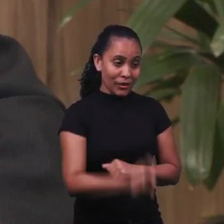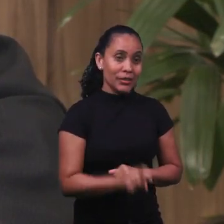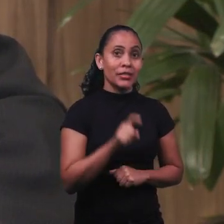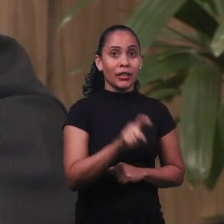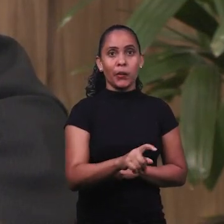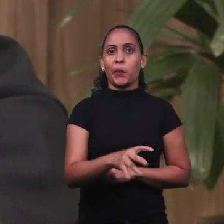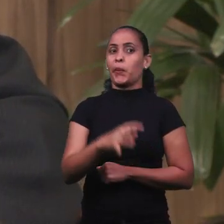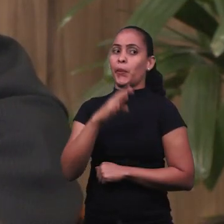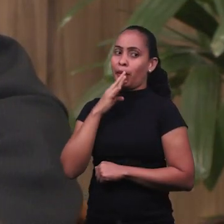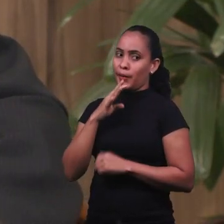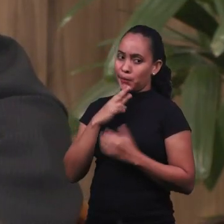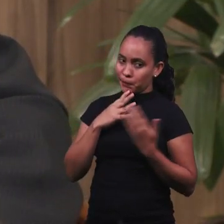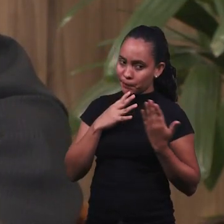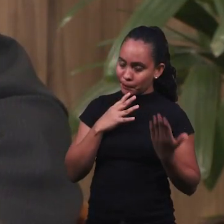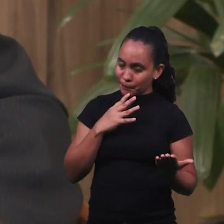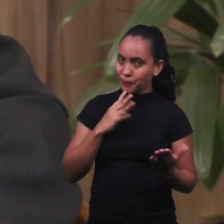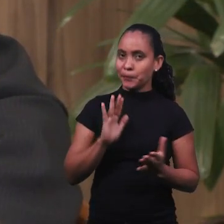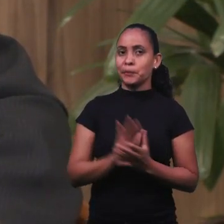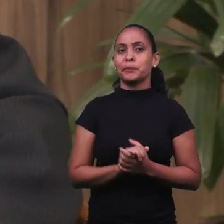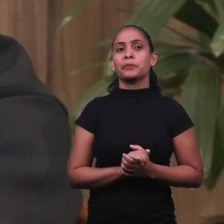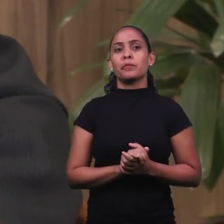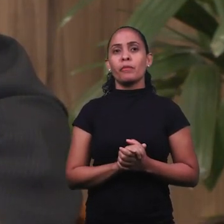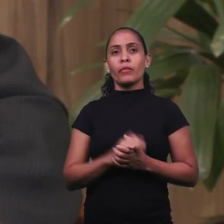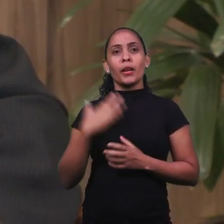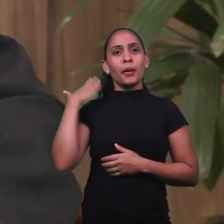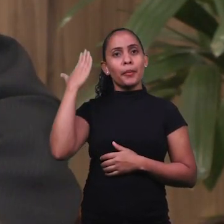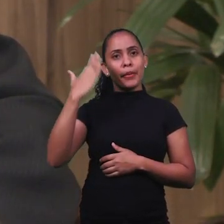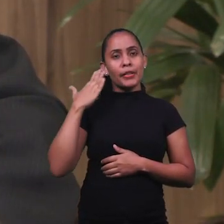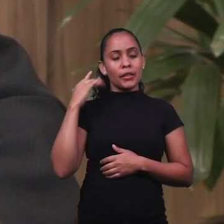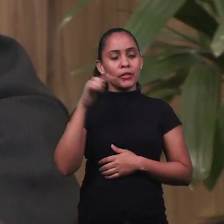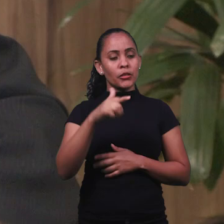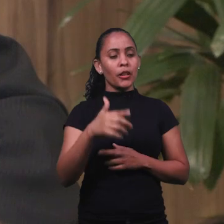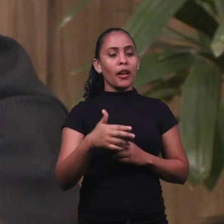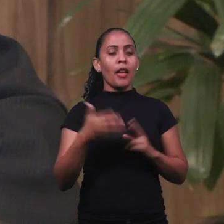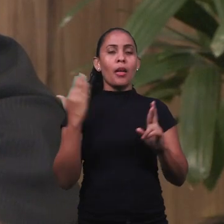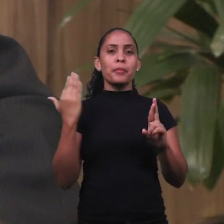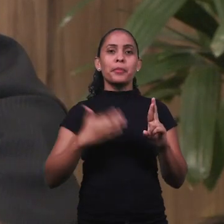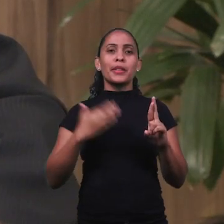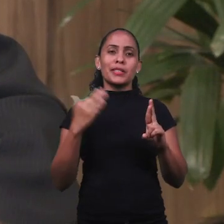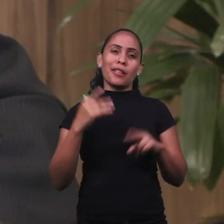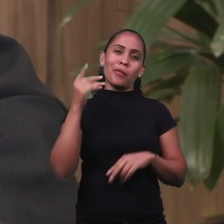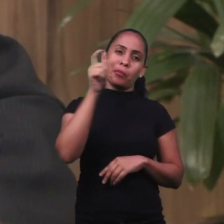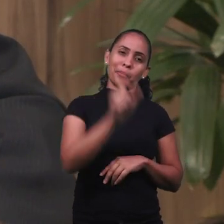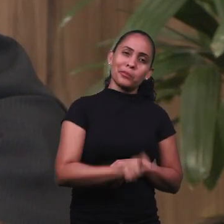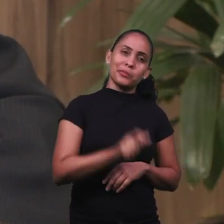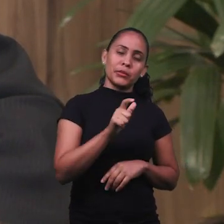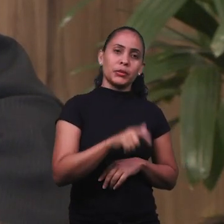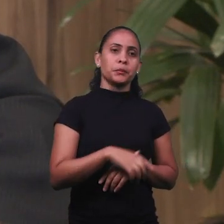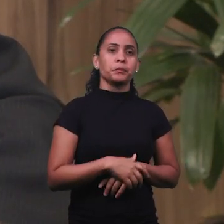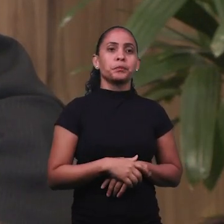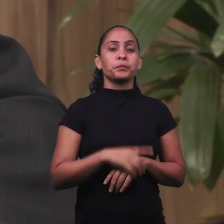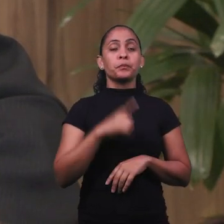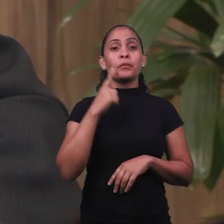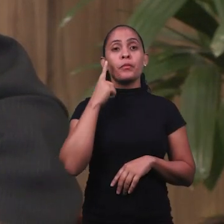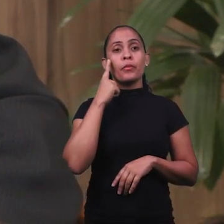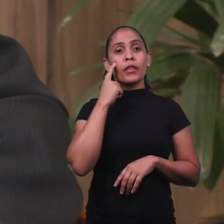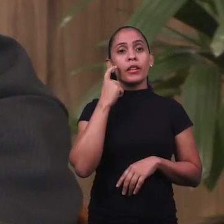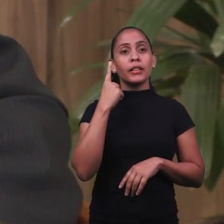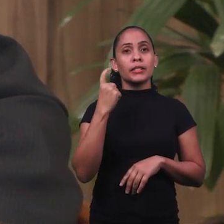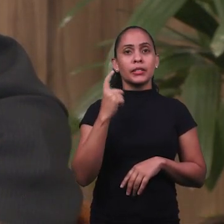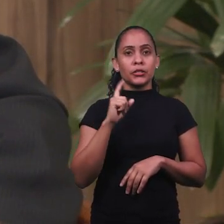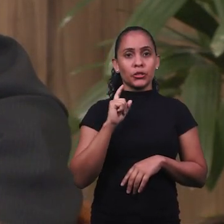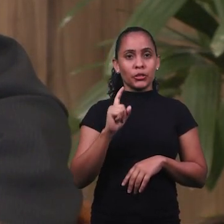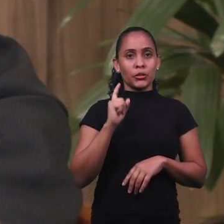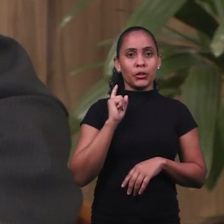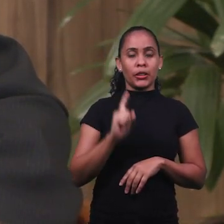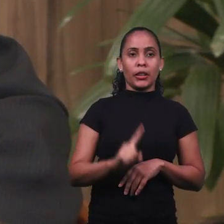conhecia bem Pedro, não é? Então, imagina essa palavra que representava ali para Pedro. Então, É interessante o caminhar na dependência do